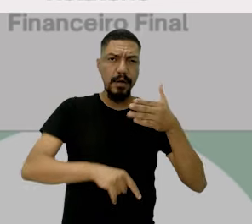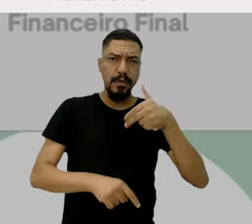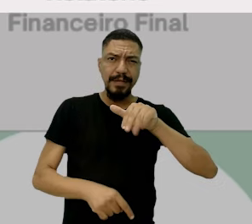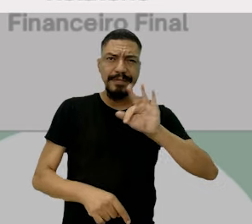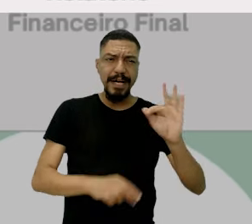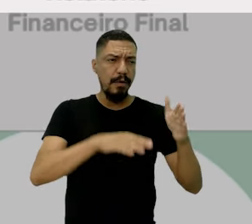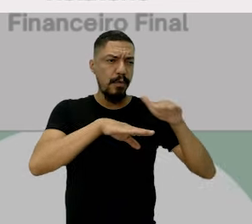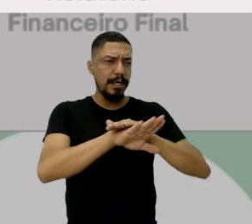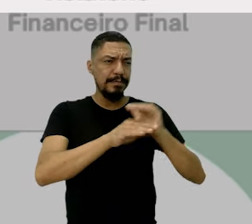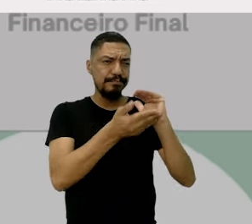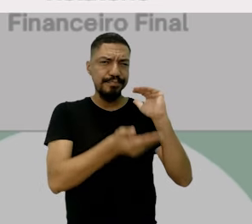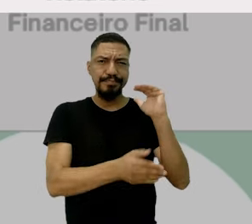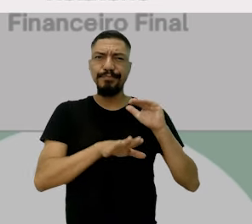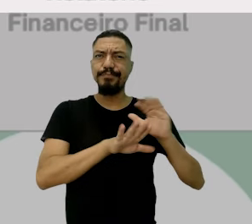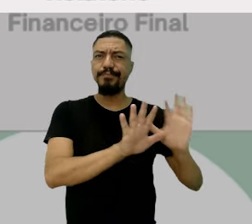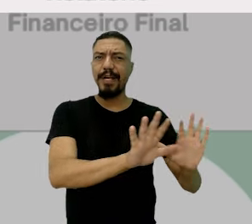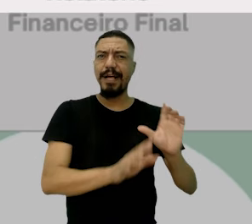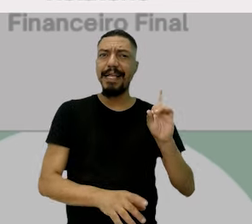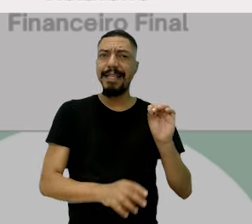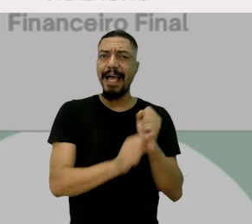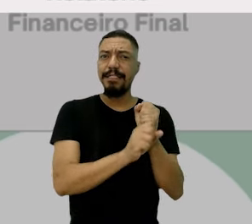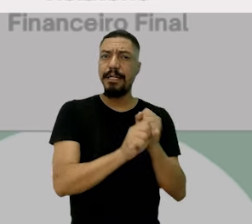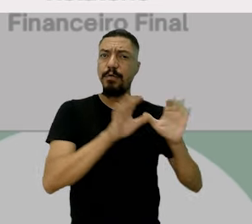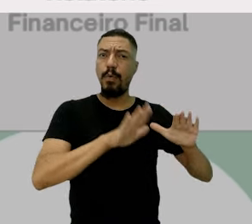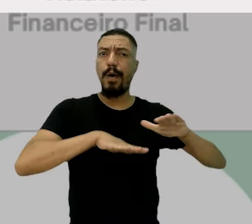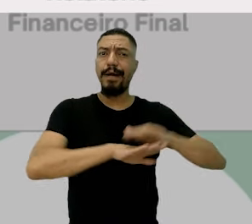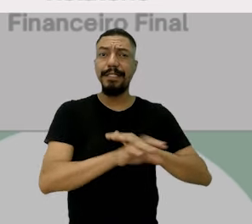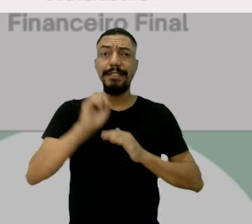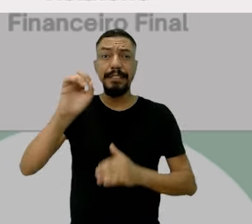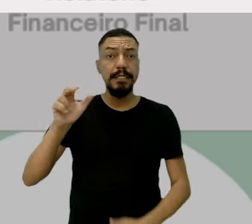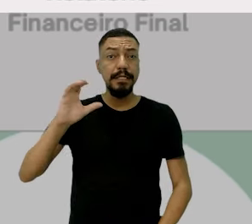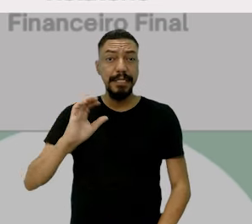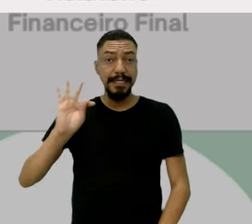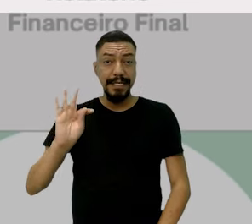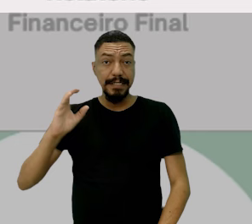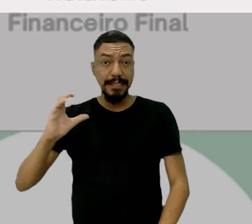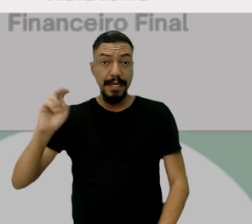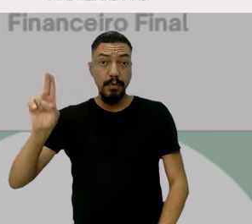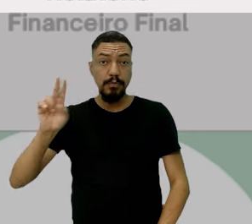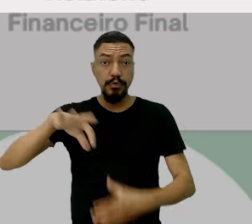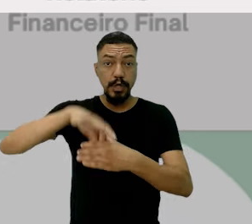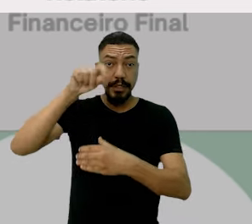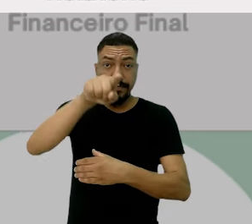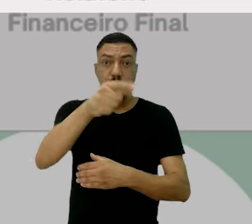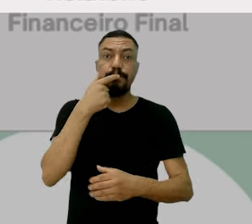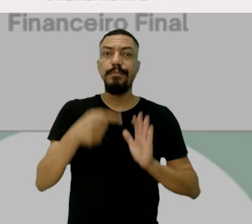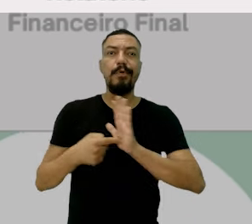que você é azarado ou azarado da vez e vai precisar ir lá e mostrar todas essas notas fiscais e as suas